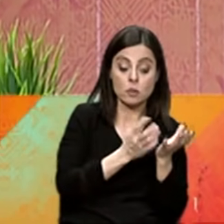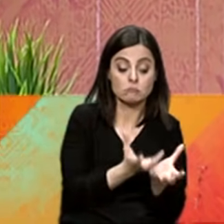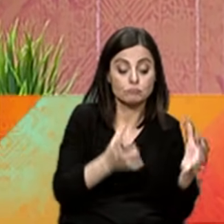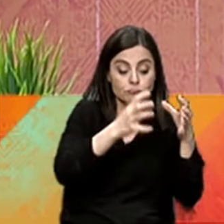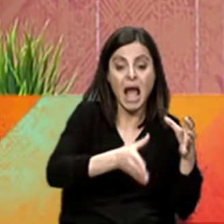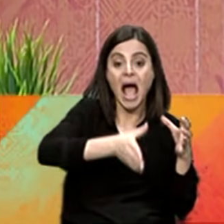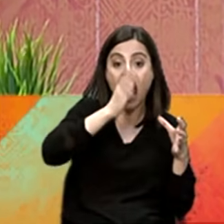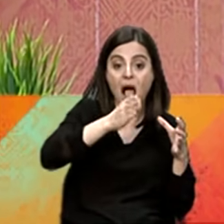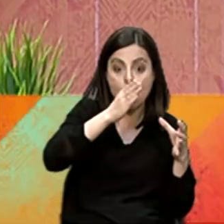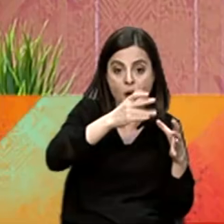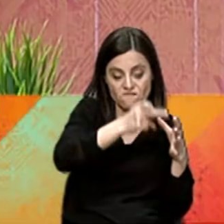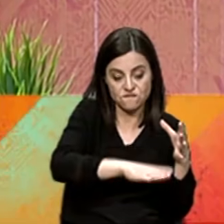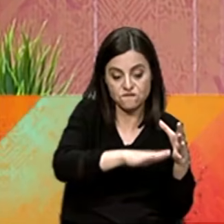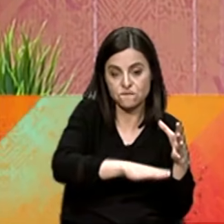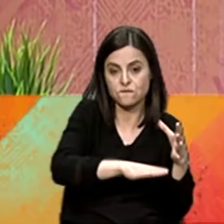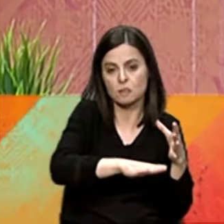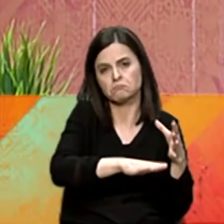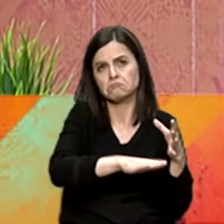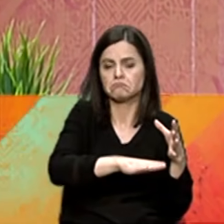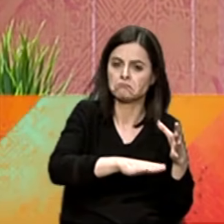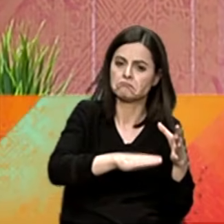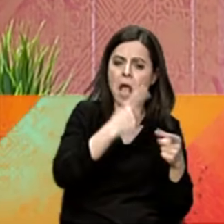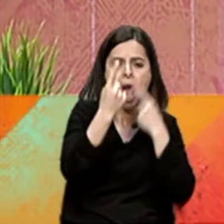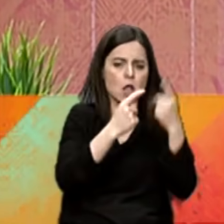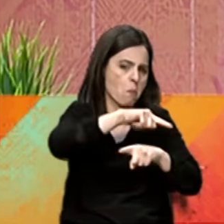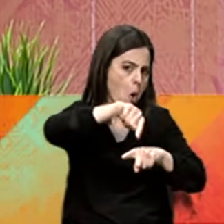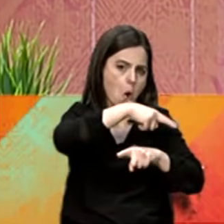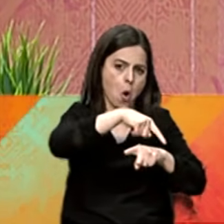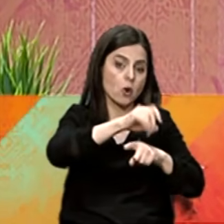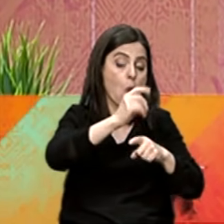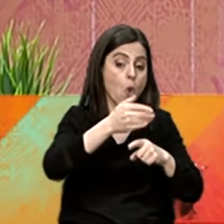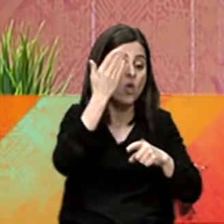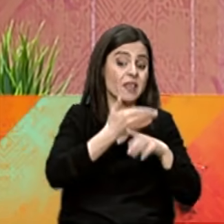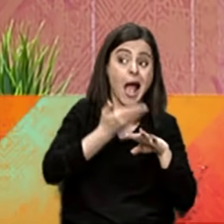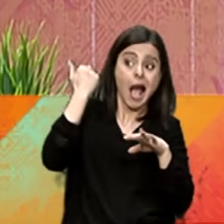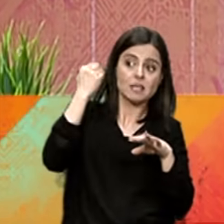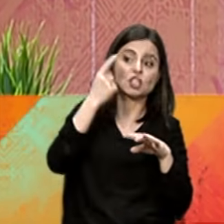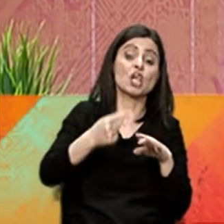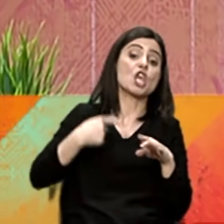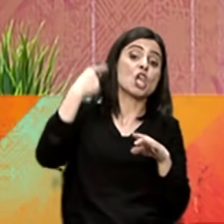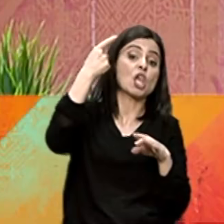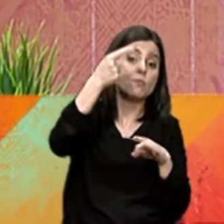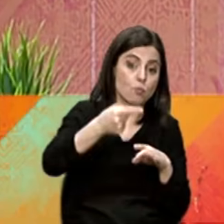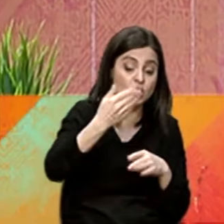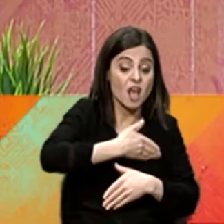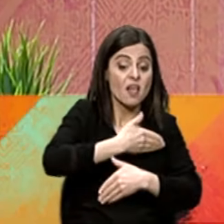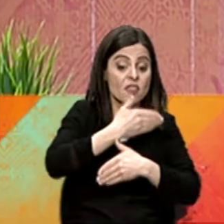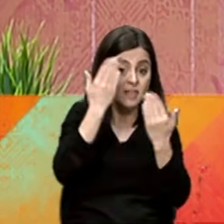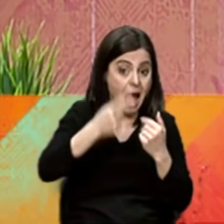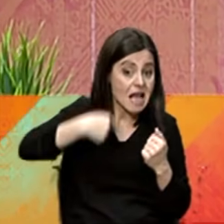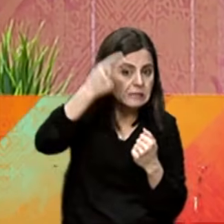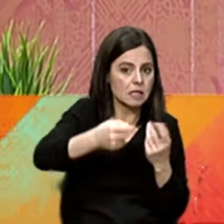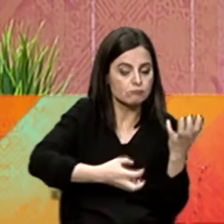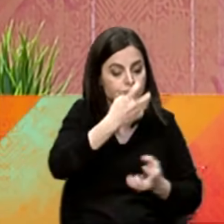arroz integral. Normalmente podemos demolhar umas horas ou então deixarmos de véspera e cozermos no dia seguinte. Olha, eu até fiz